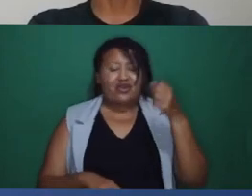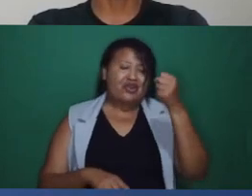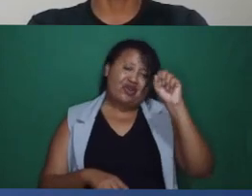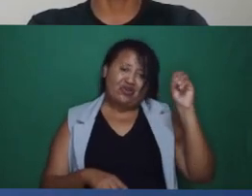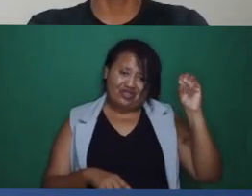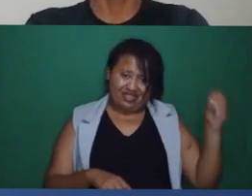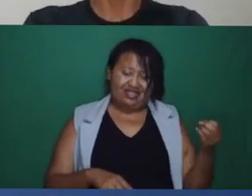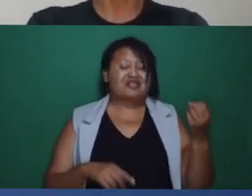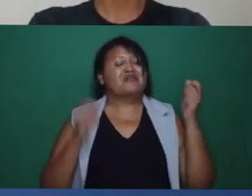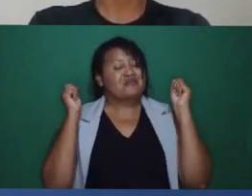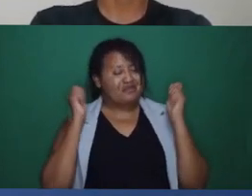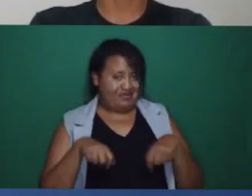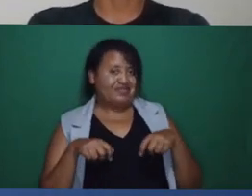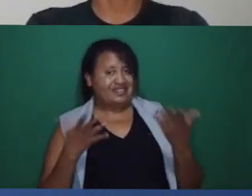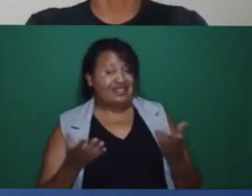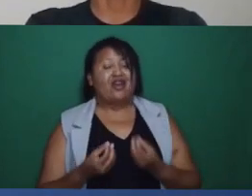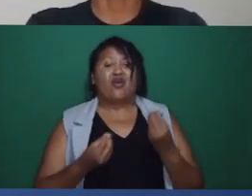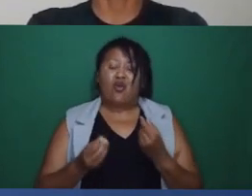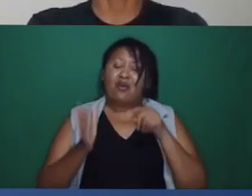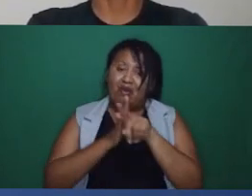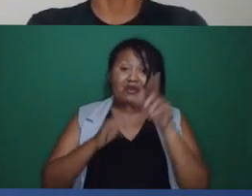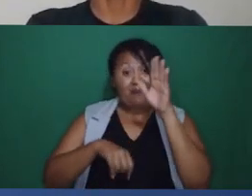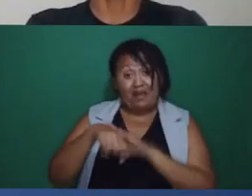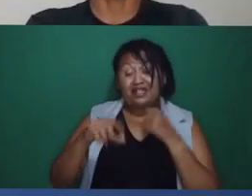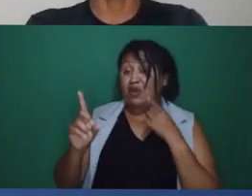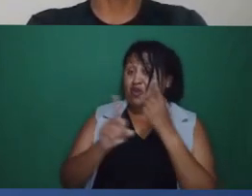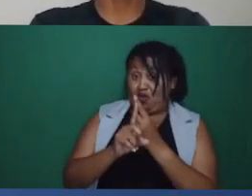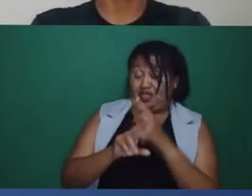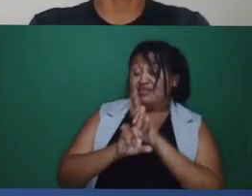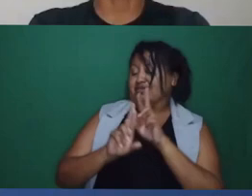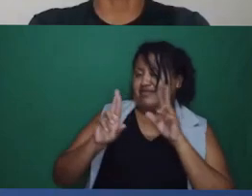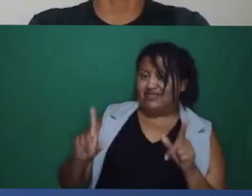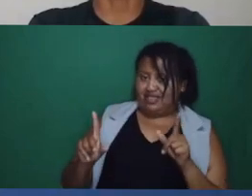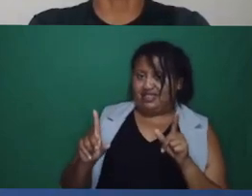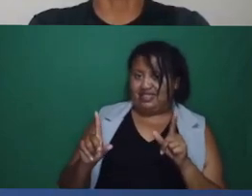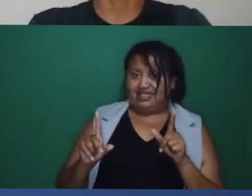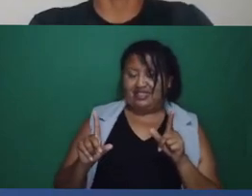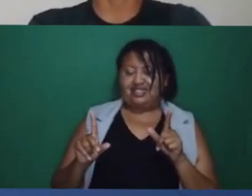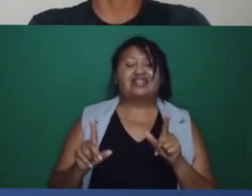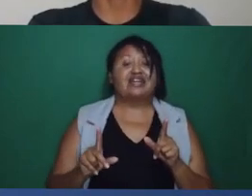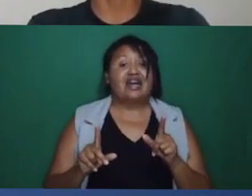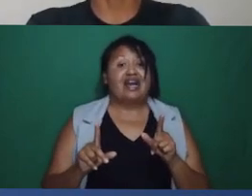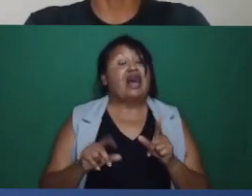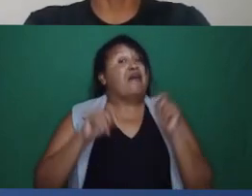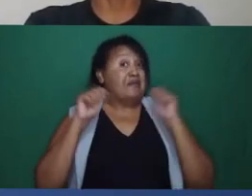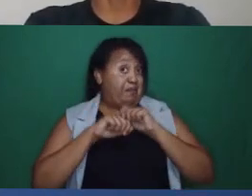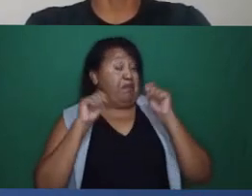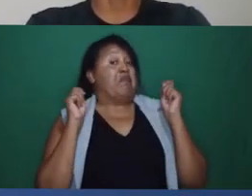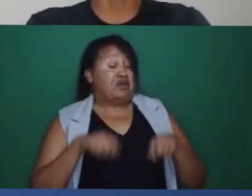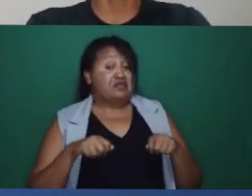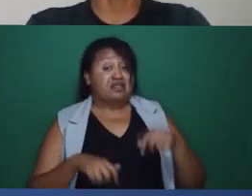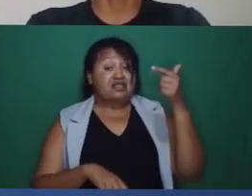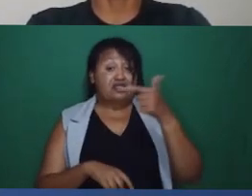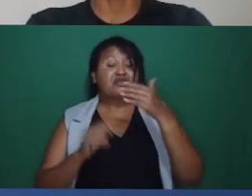possibilidades como a questão ela pede para que eu encontre a diferença entre a sigla as possibilidades